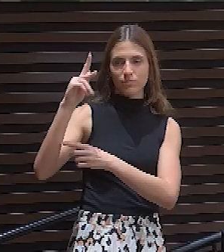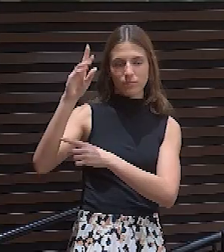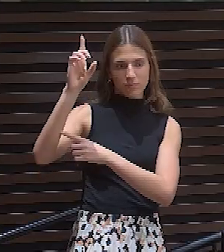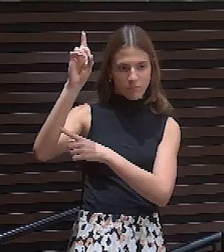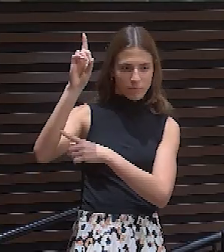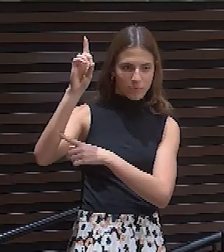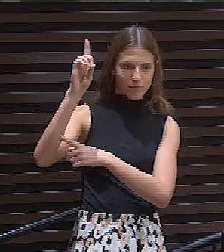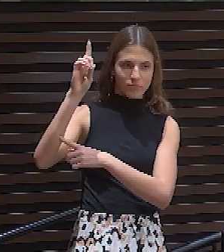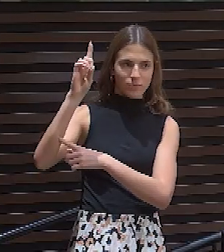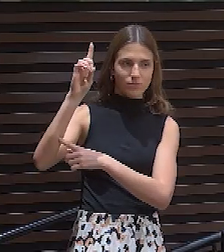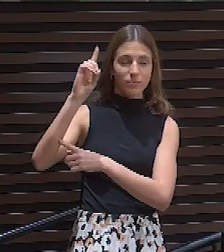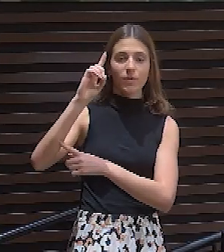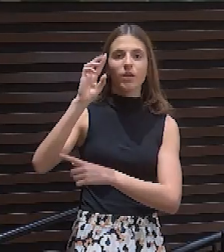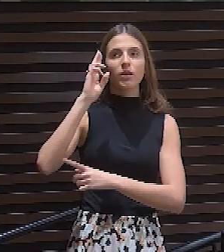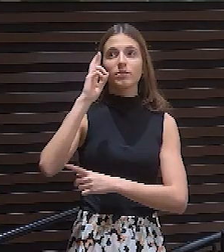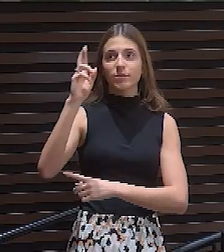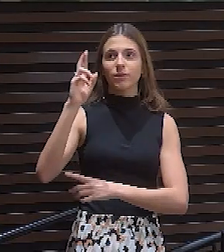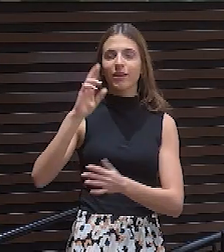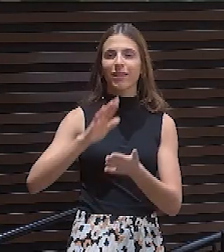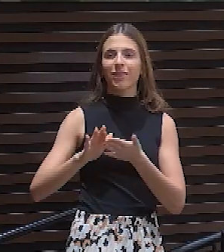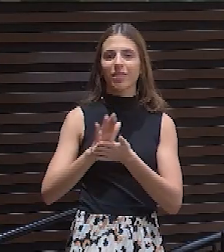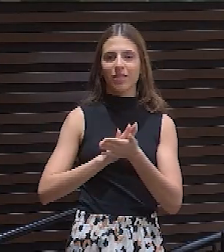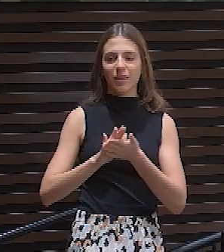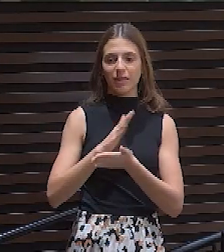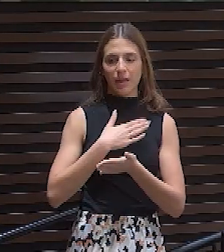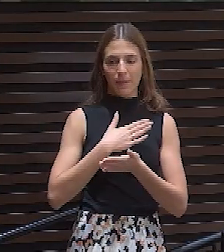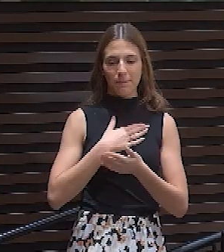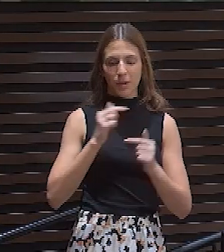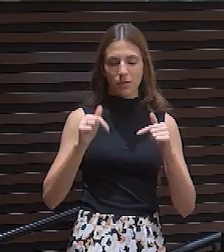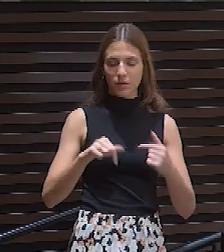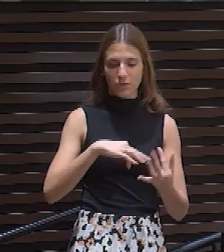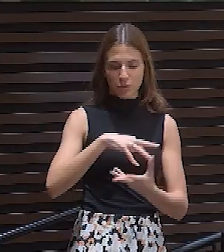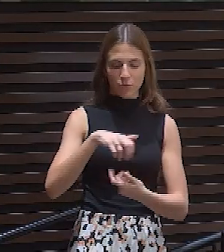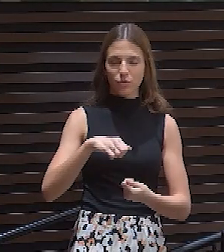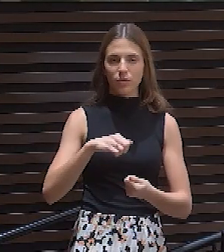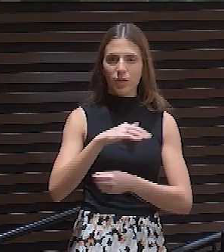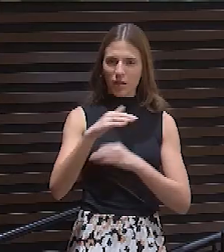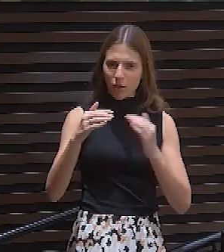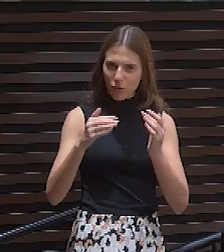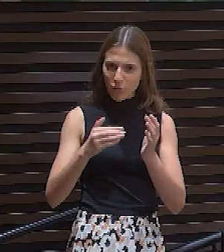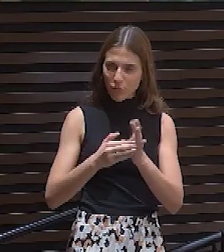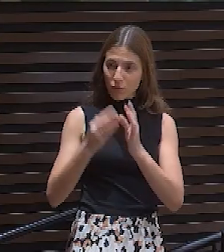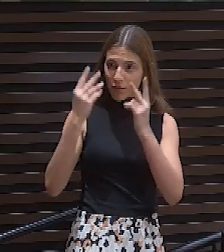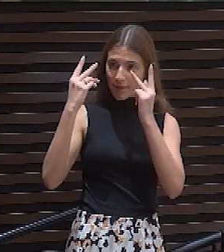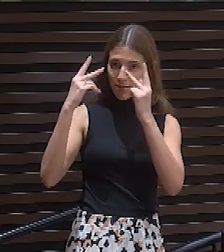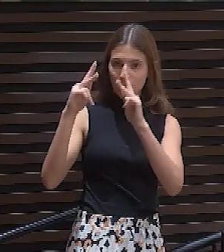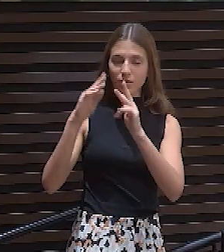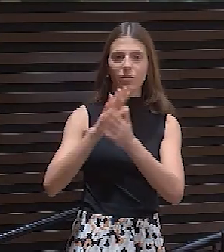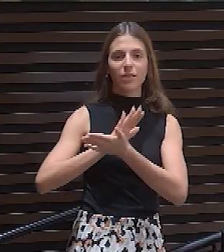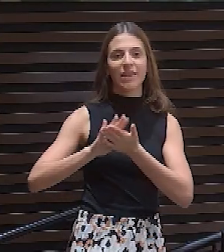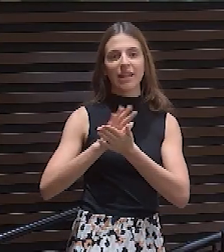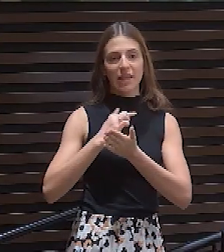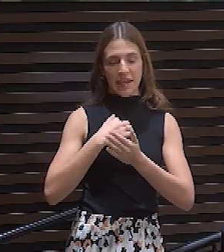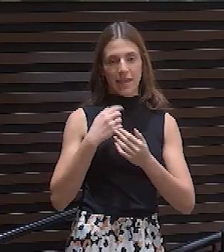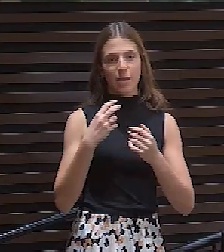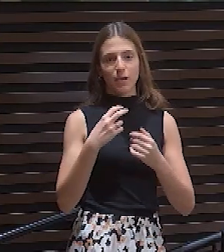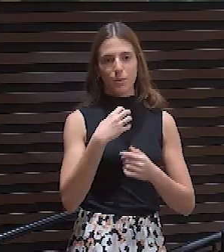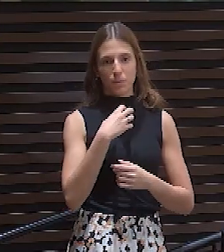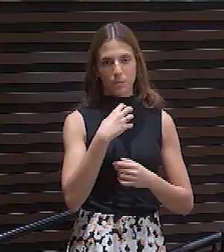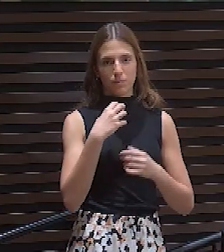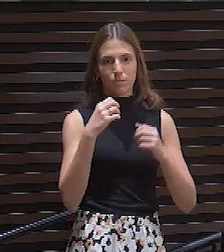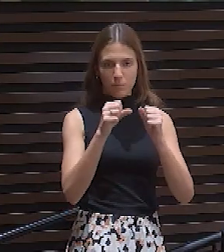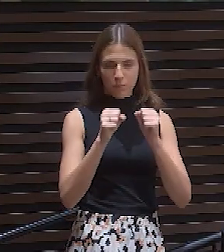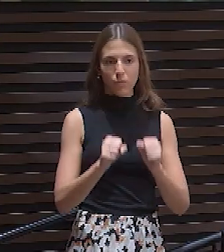Senhor, nada é meu neste mundo, tudo é teu, nada eu posso, eu dependo